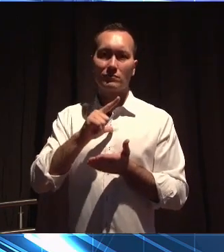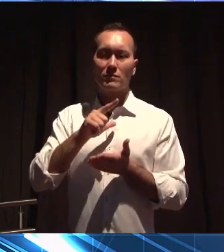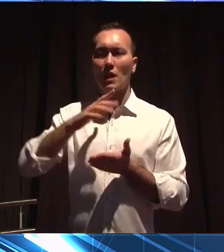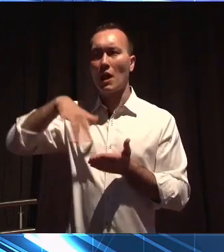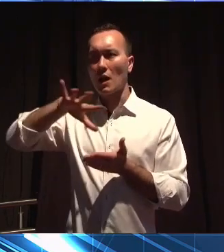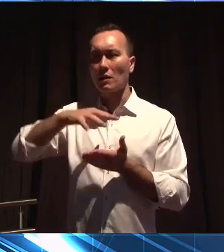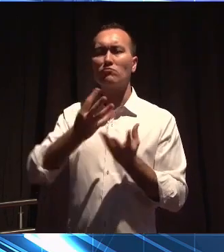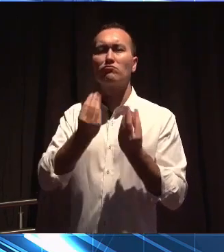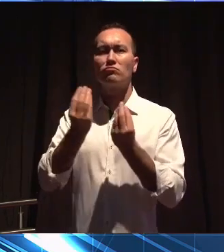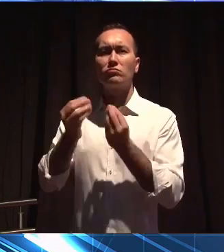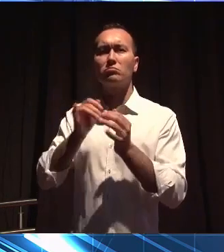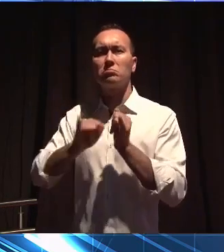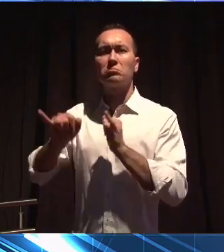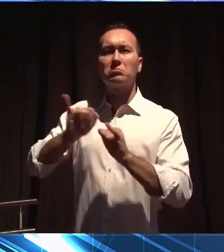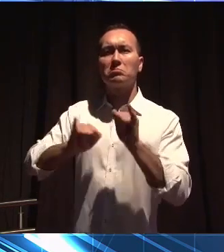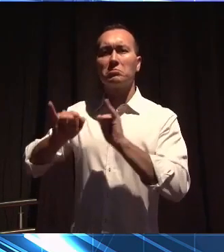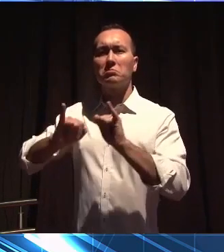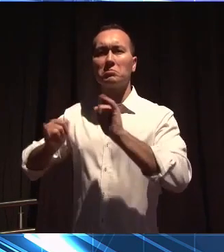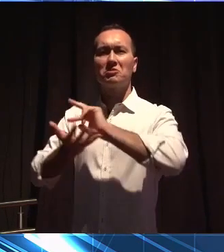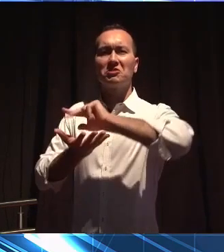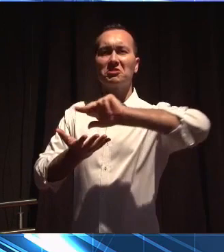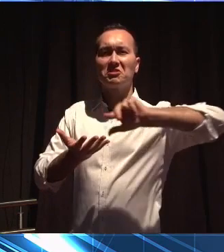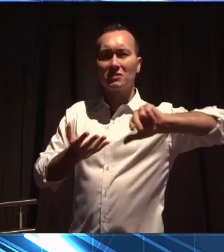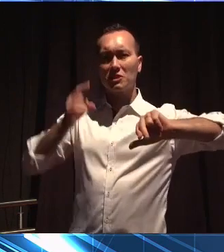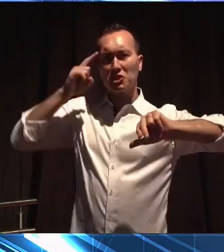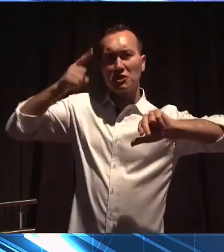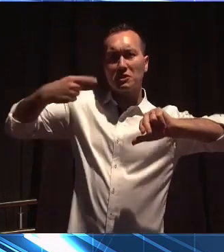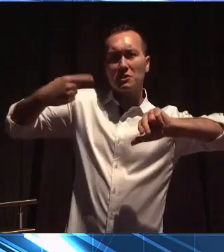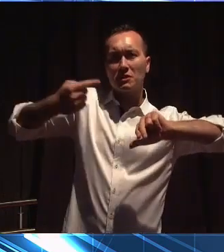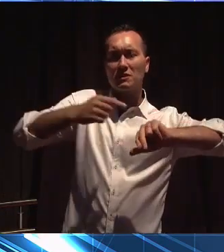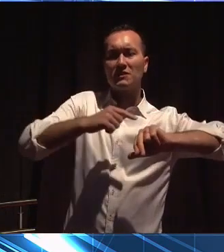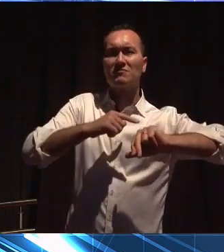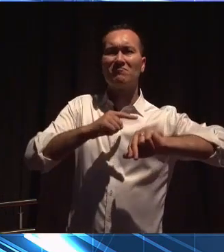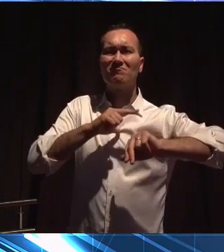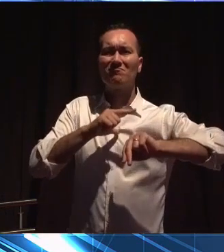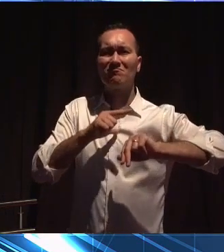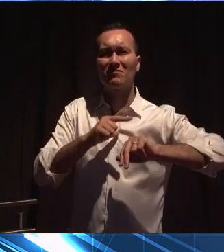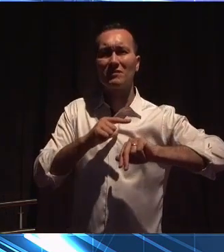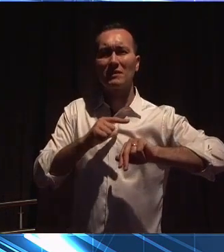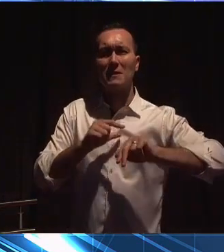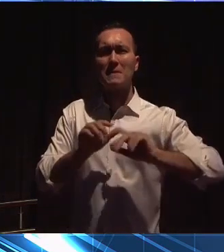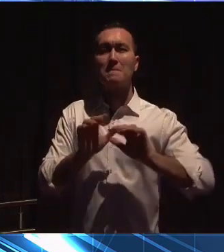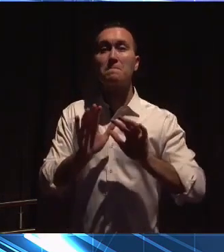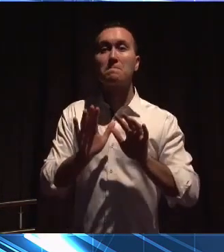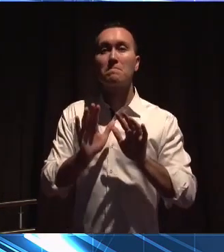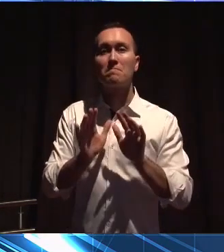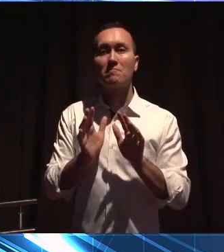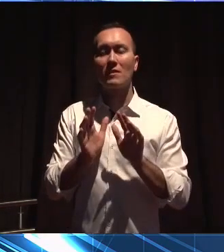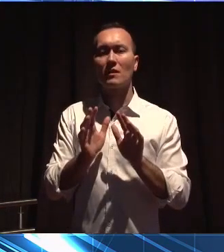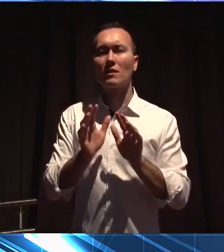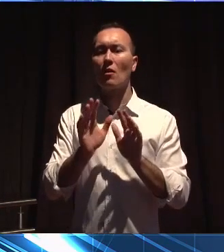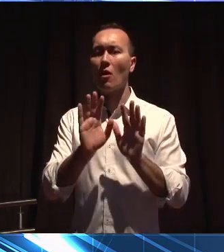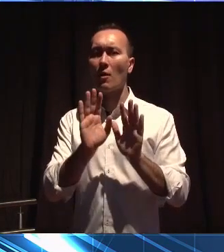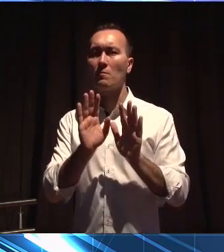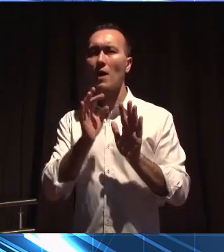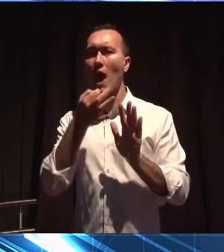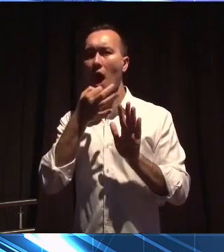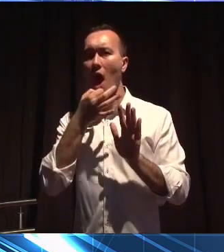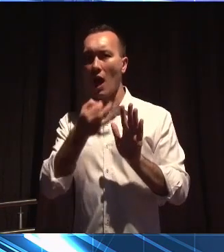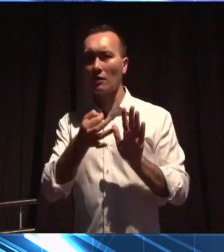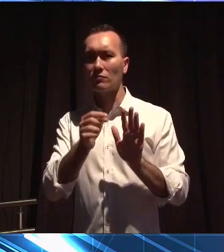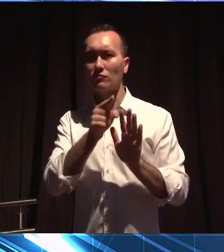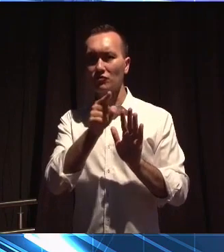no nosso dia a dia. Eu acredito aqui que a maioria de vocês, ou alguns de vocês, ao menos, já tenha feito